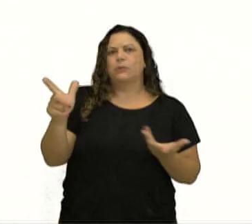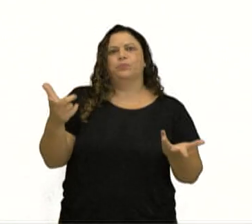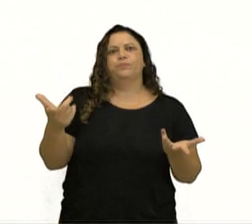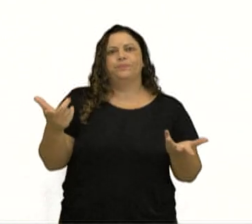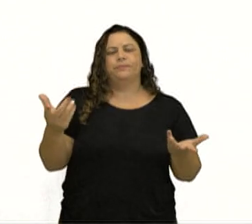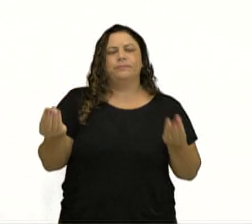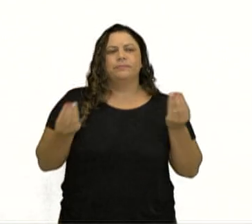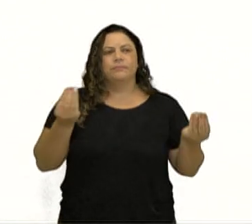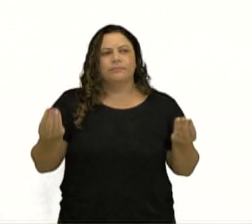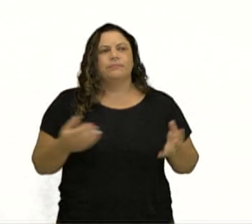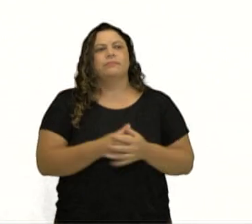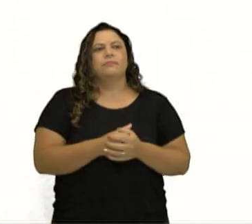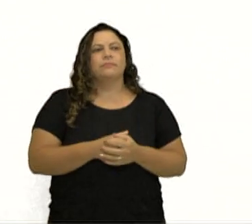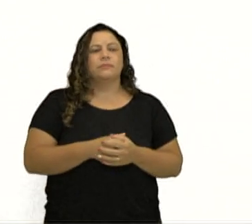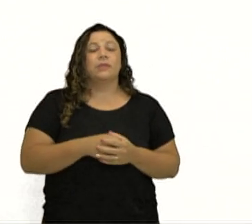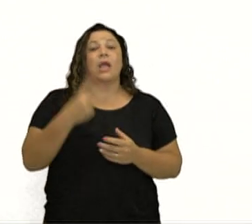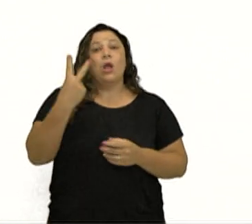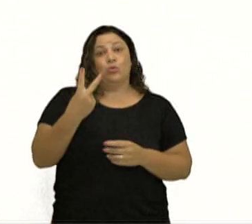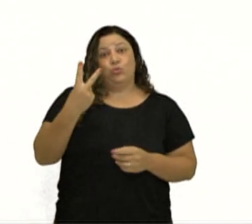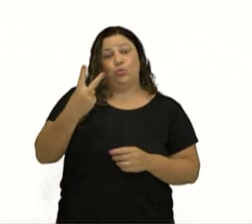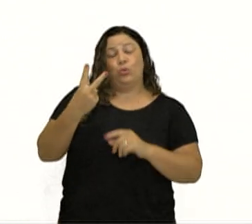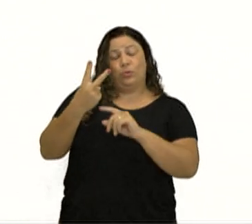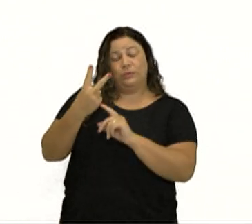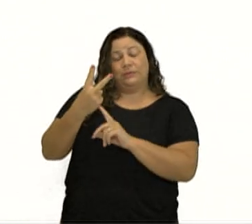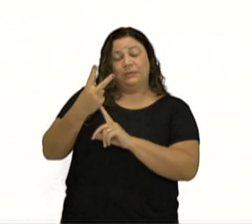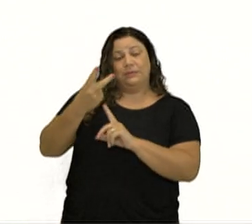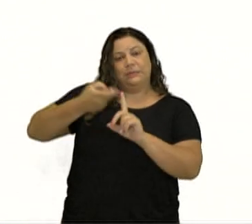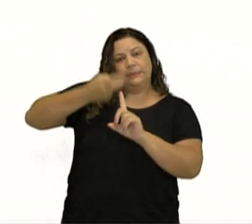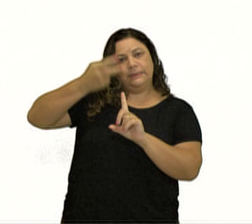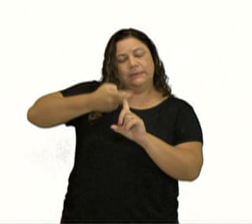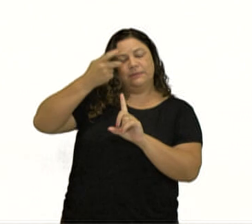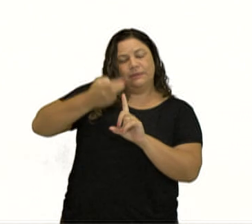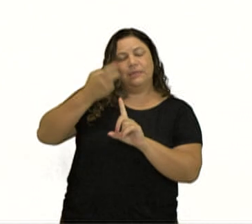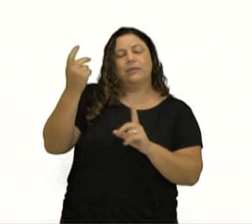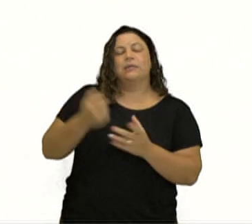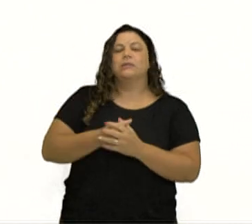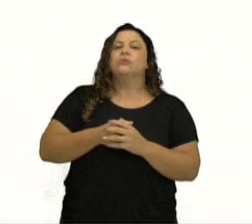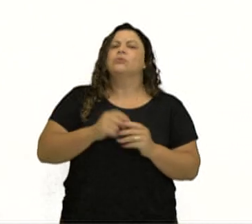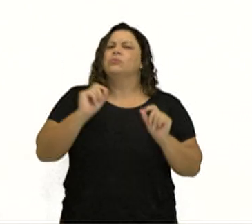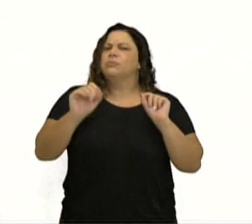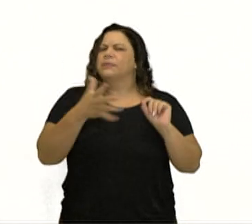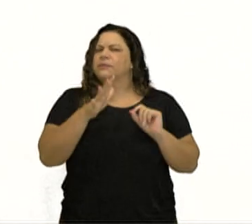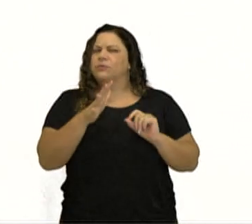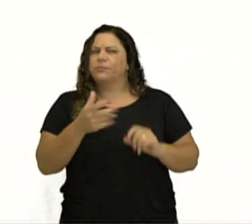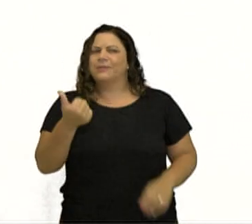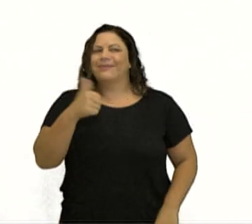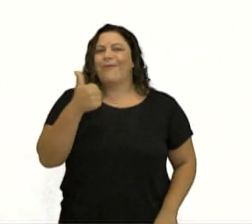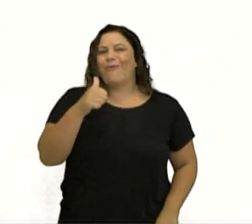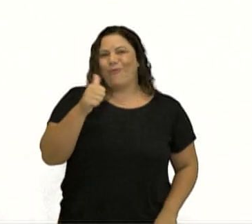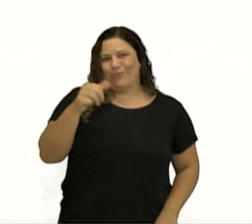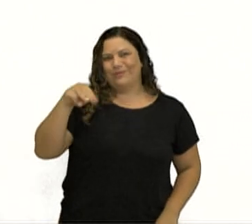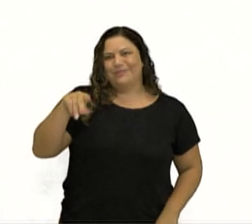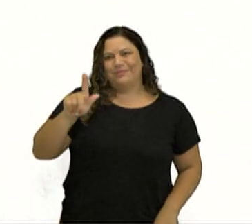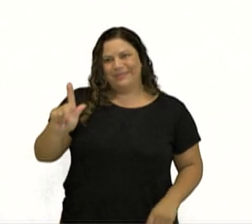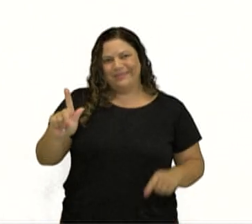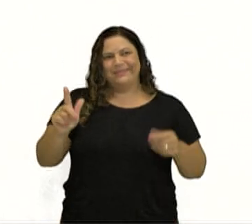sódio. Em 2 litros de refrigerante, nós teremos mais ou menos 11 miligramas de